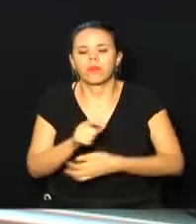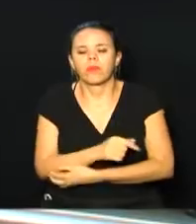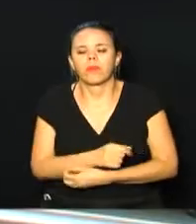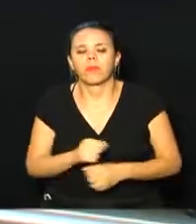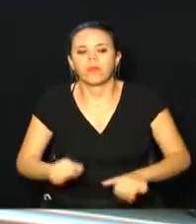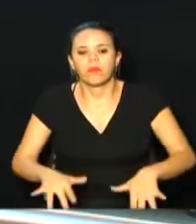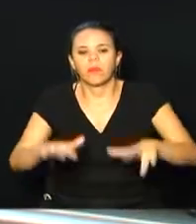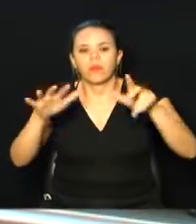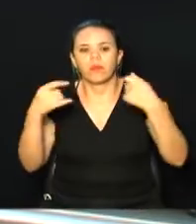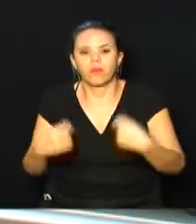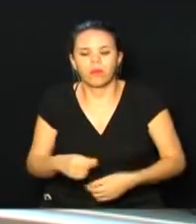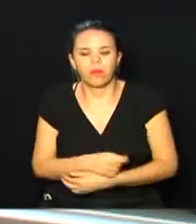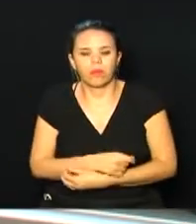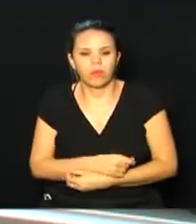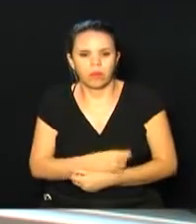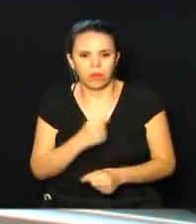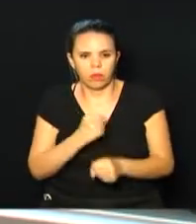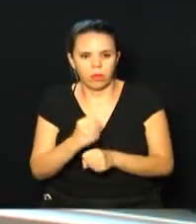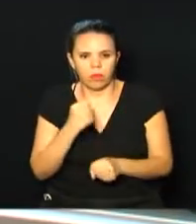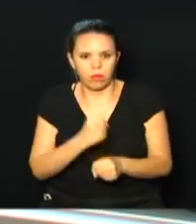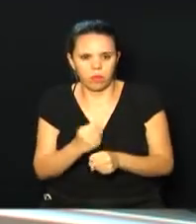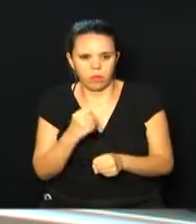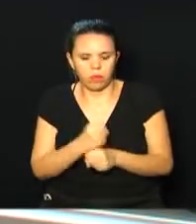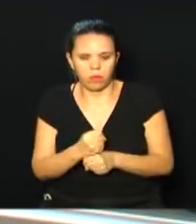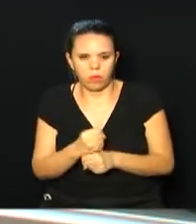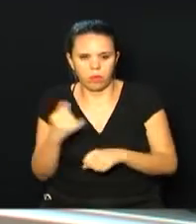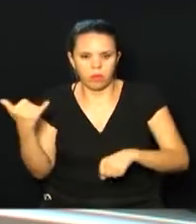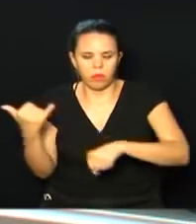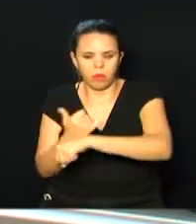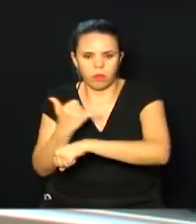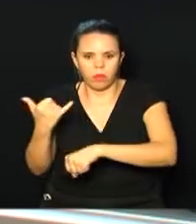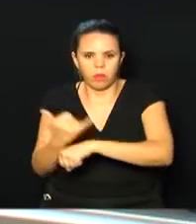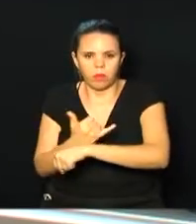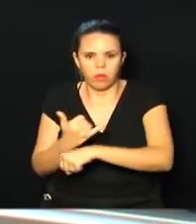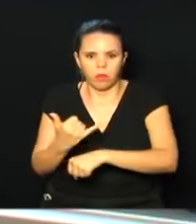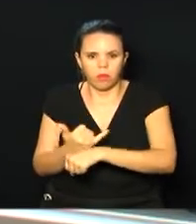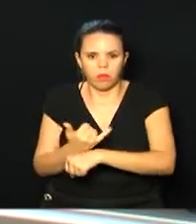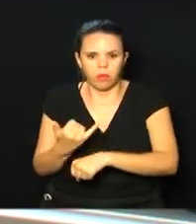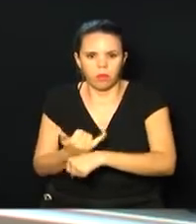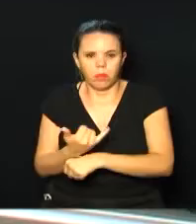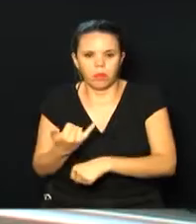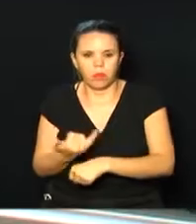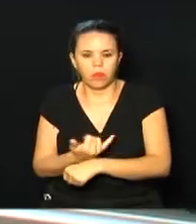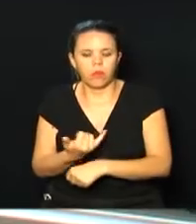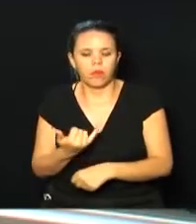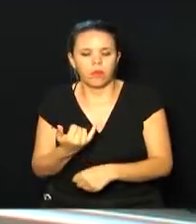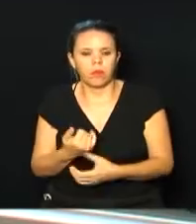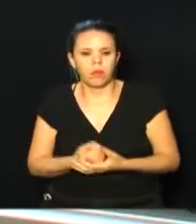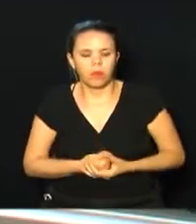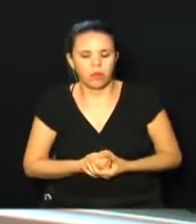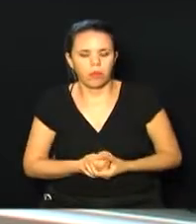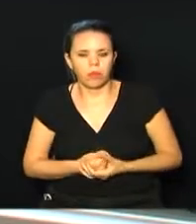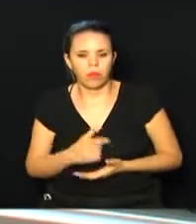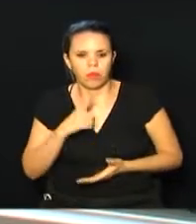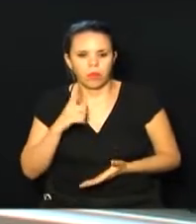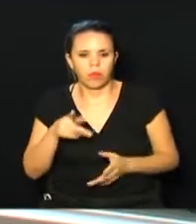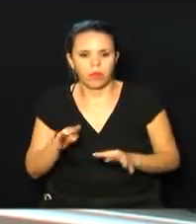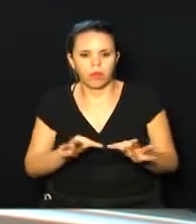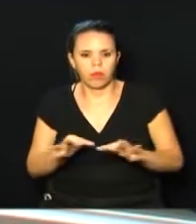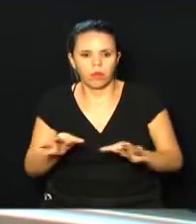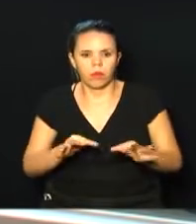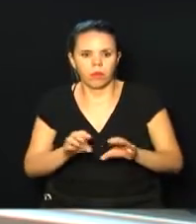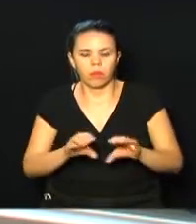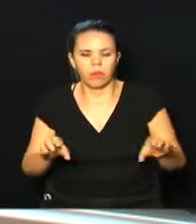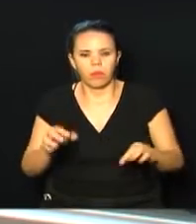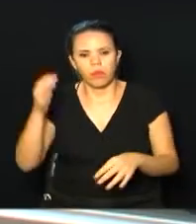as necessidades das obras de infraestrutura para garantir a drenagem, digamos, um plano de